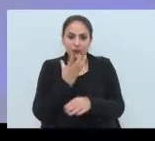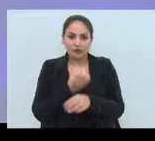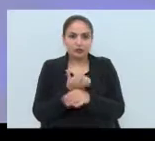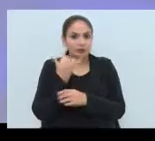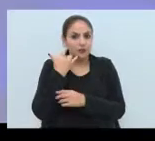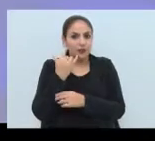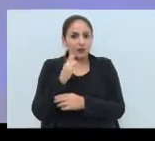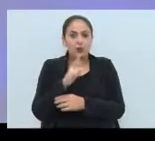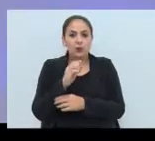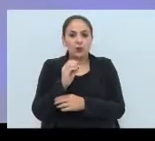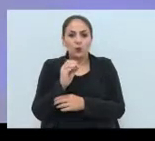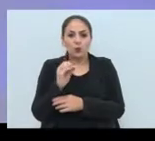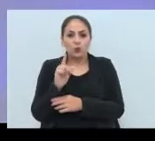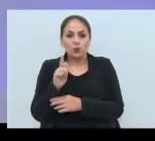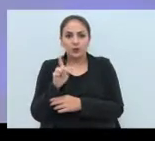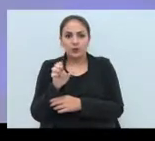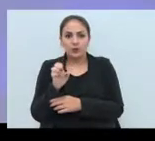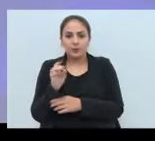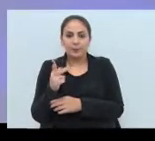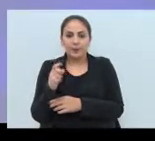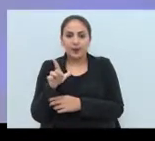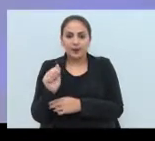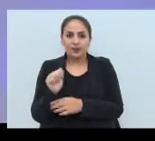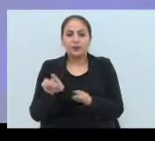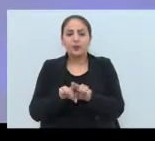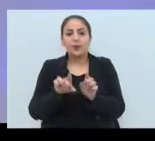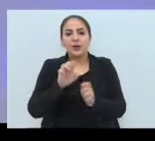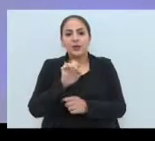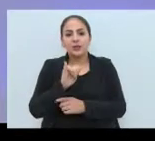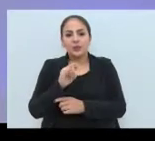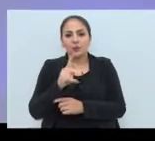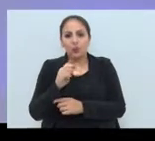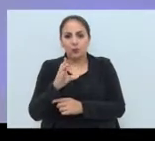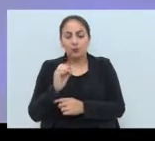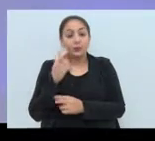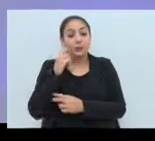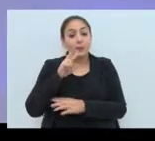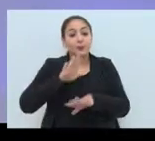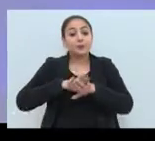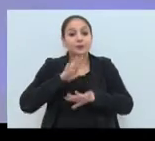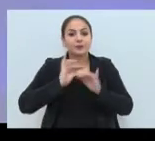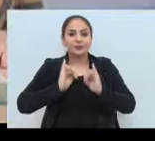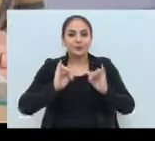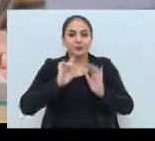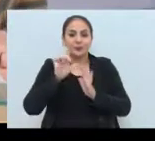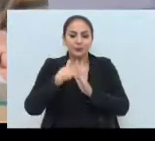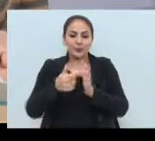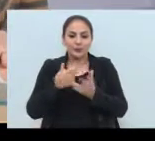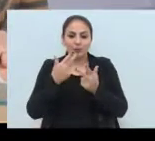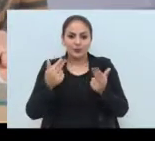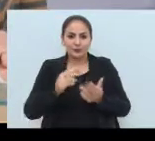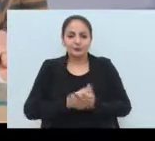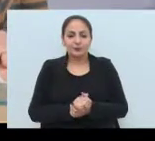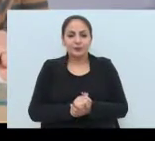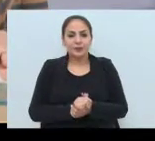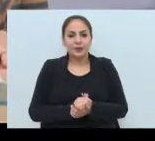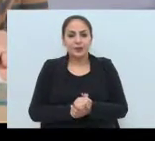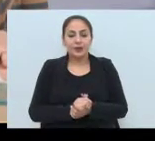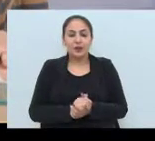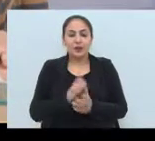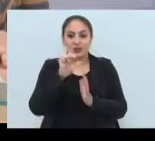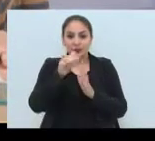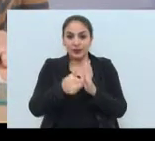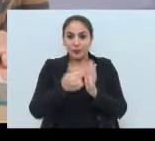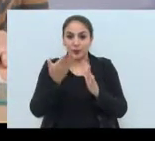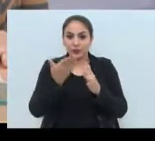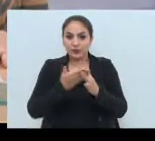na Apple Store. Outras informações você confere em nossas próximas edições. E veja depois do